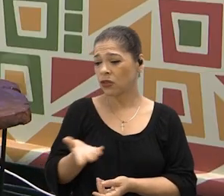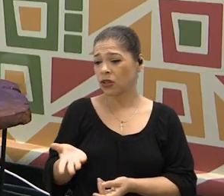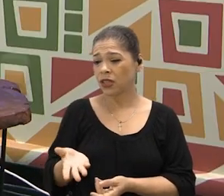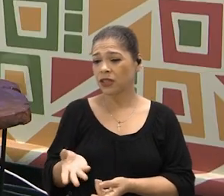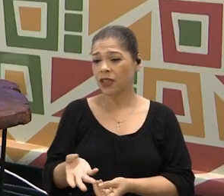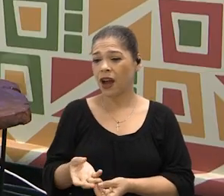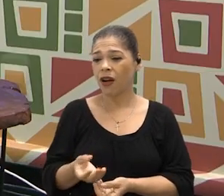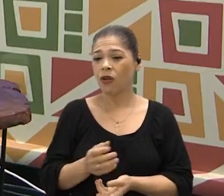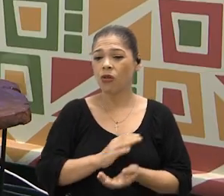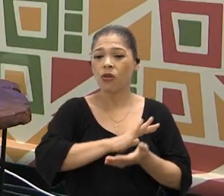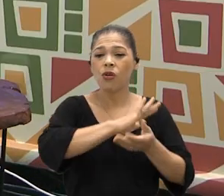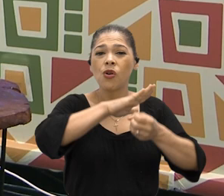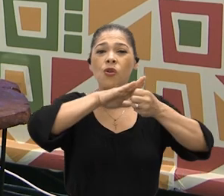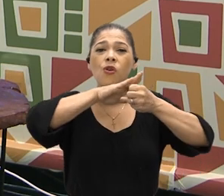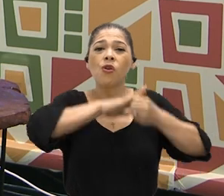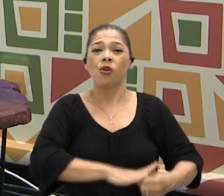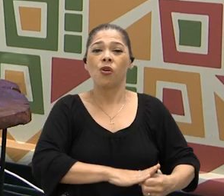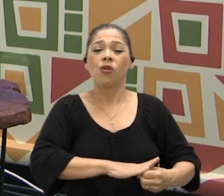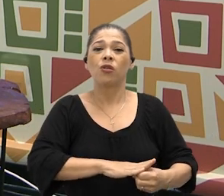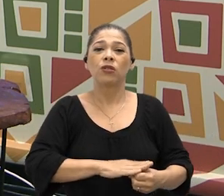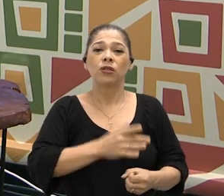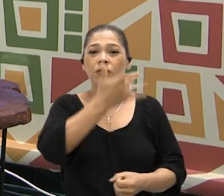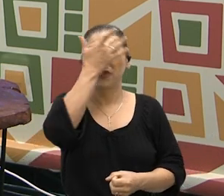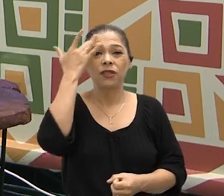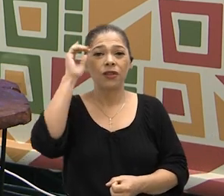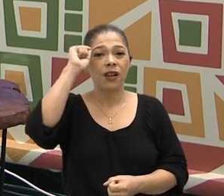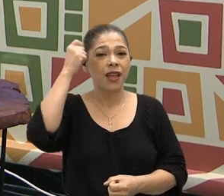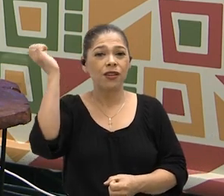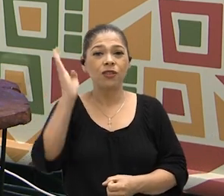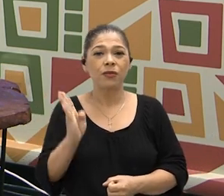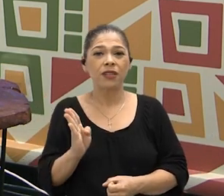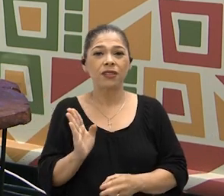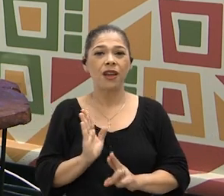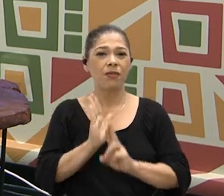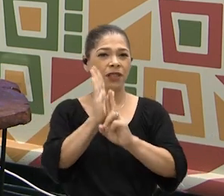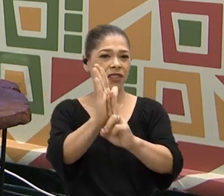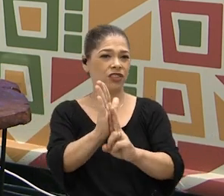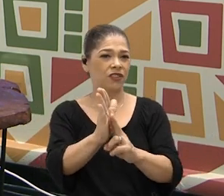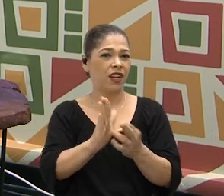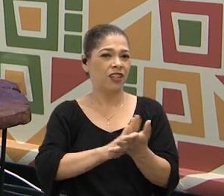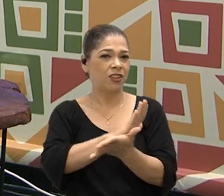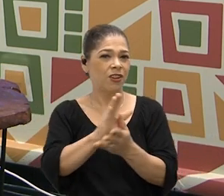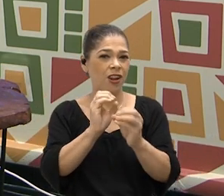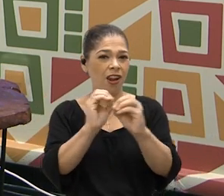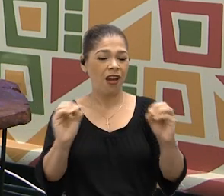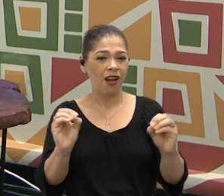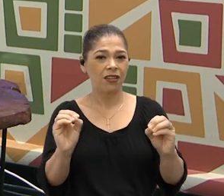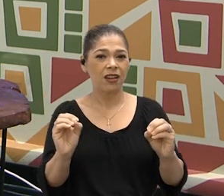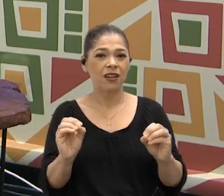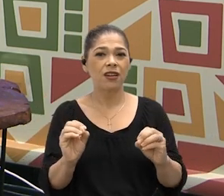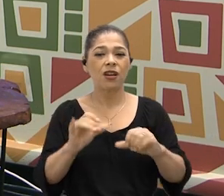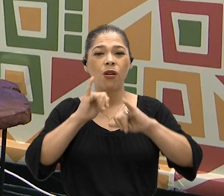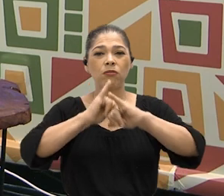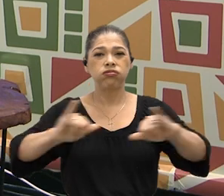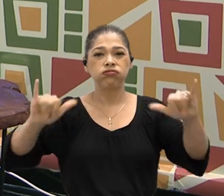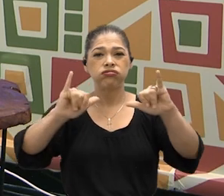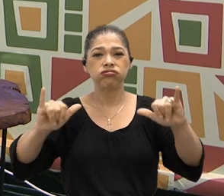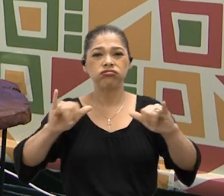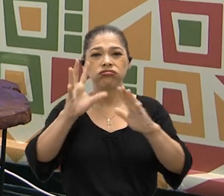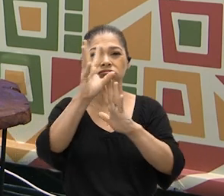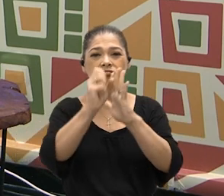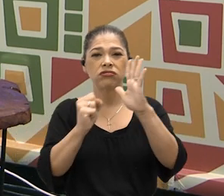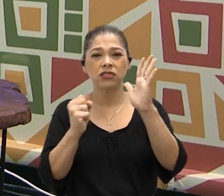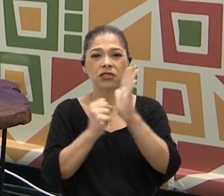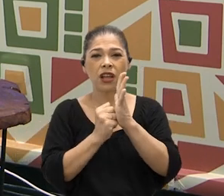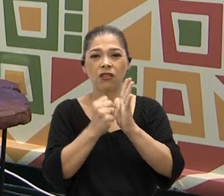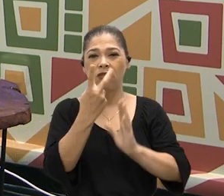apagamento do negro do Brasil sem representatividade e se propagou no